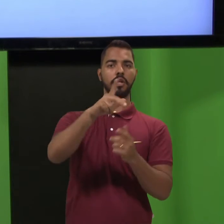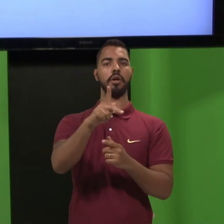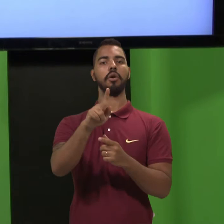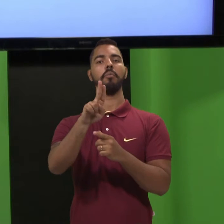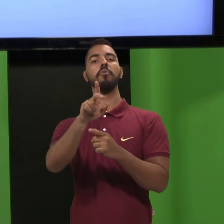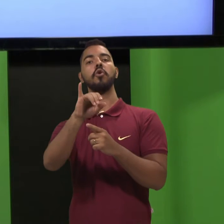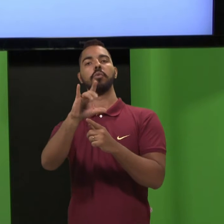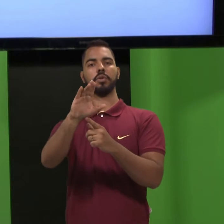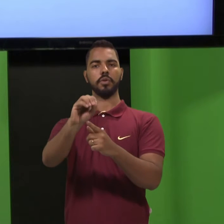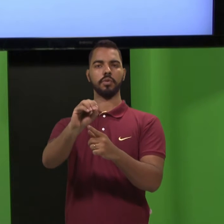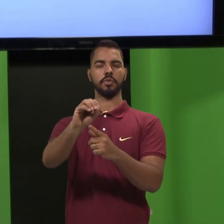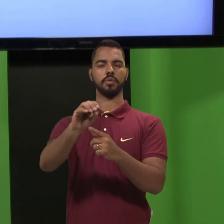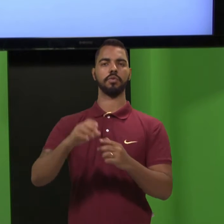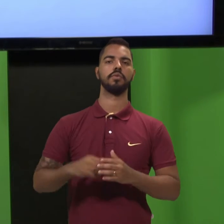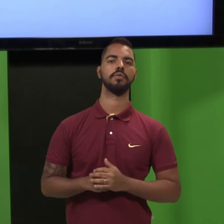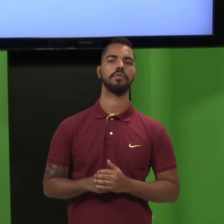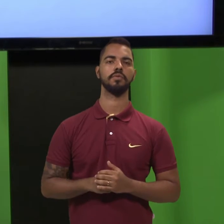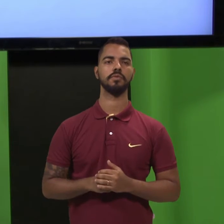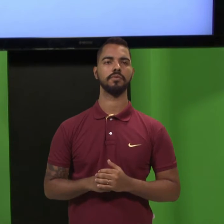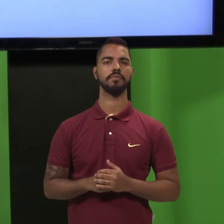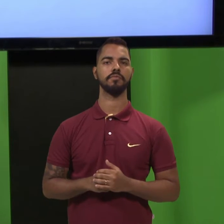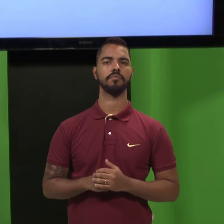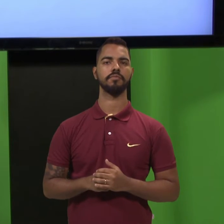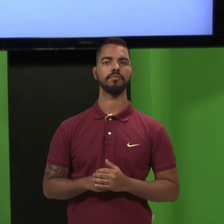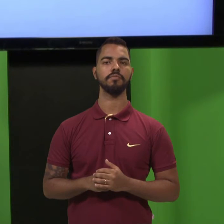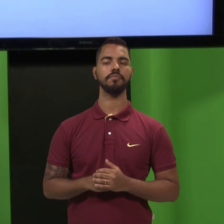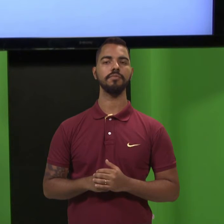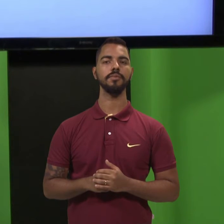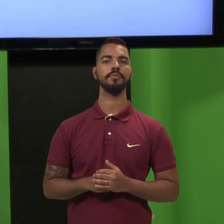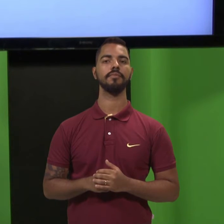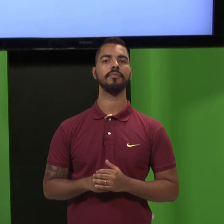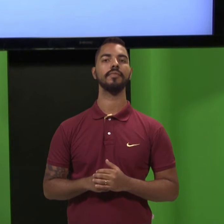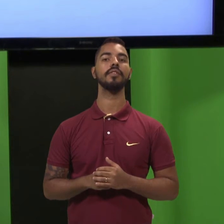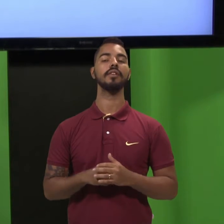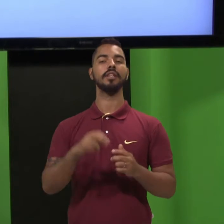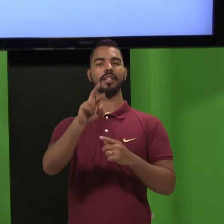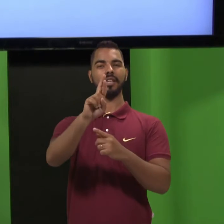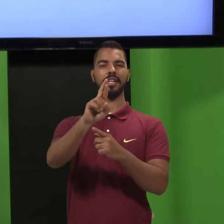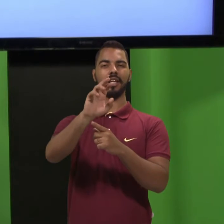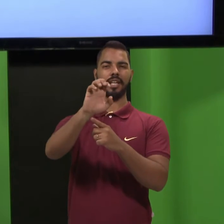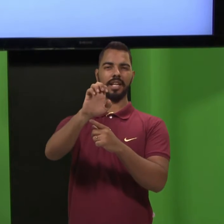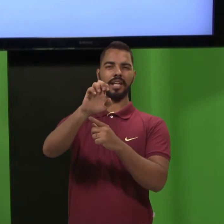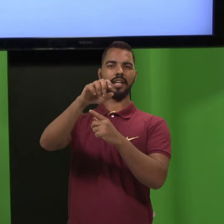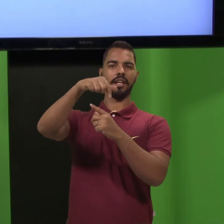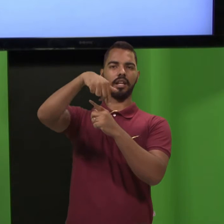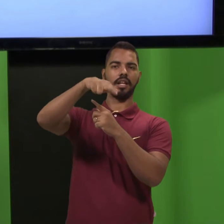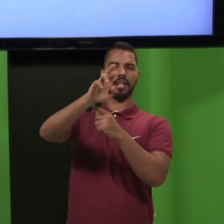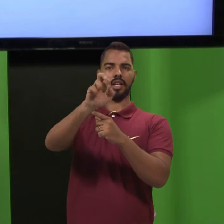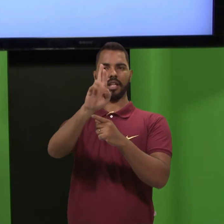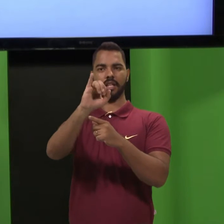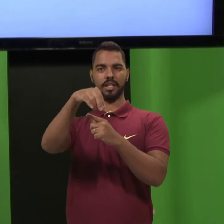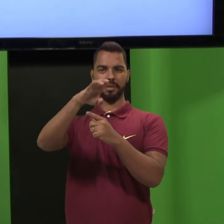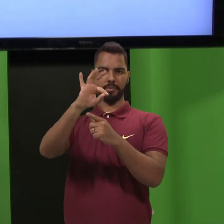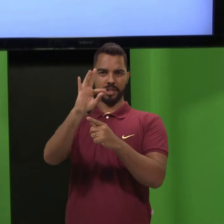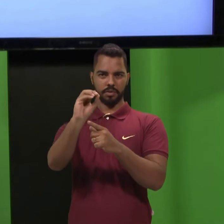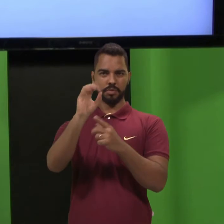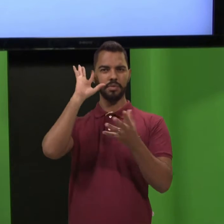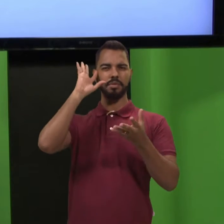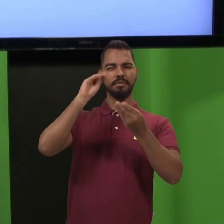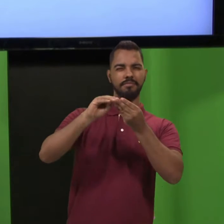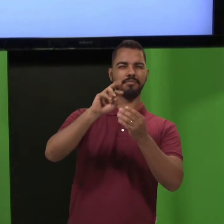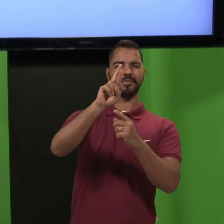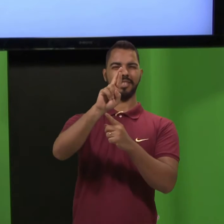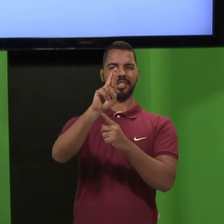Na composição do requerimento, a gente deve observar que o modelo deste, você perceberá que se trata de um texto de estrutura